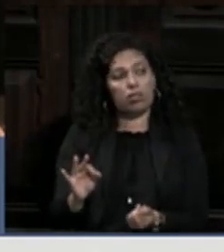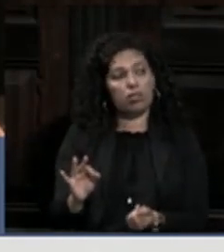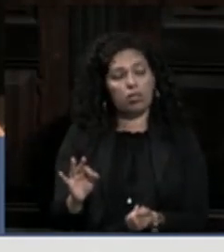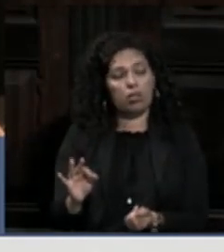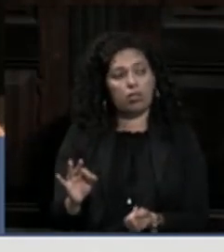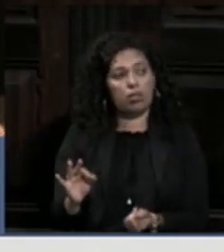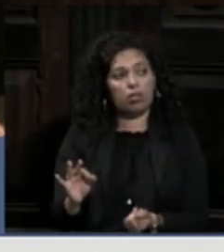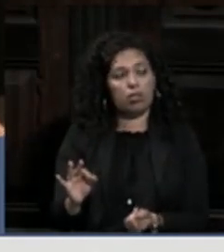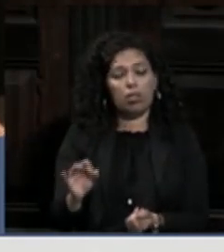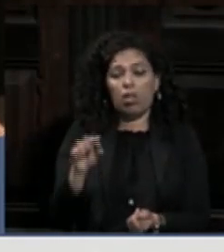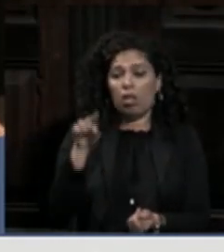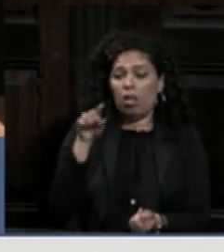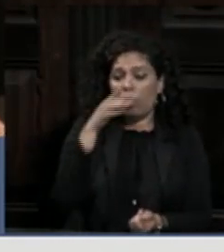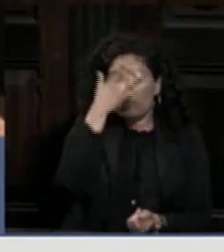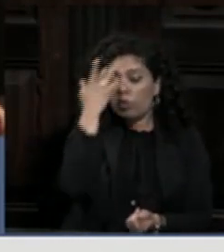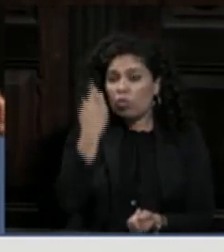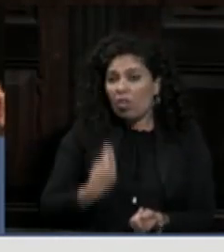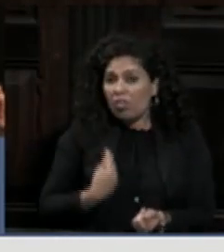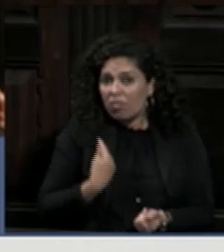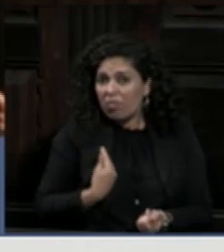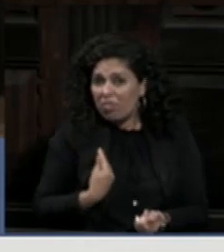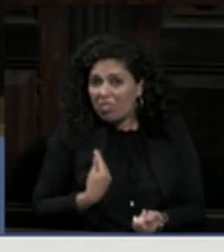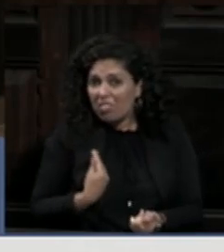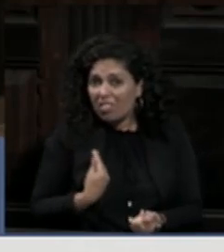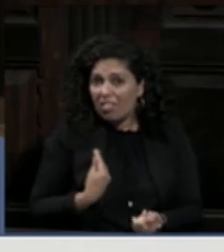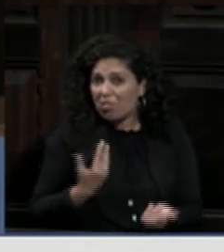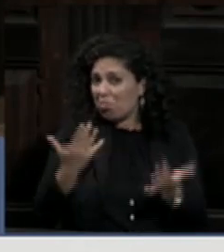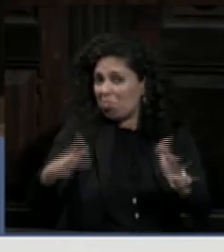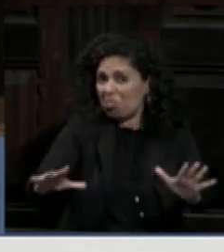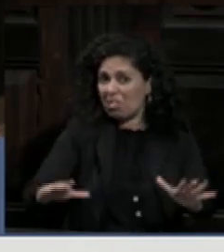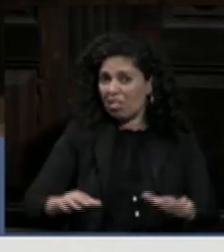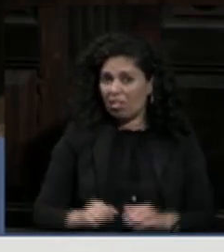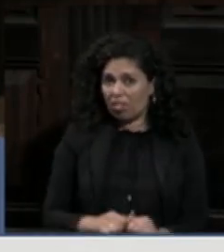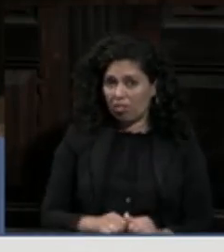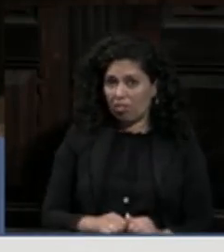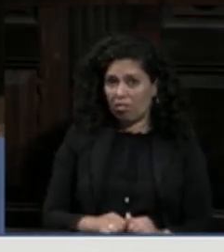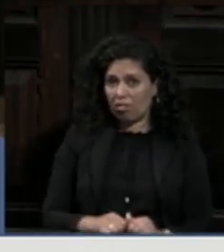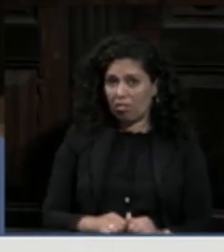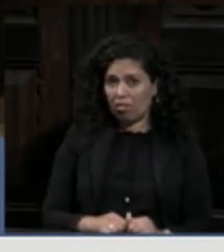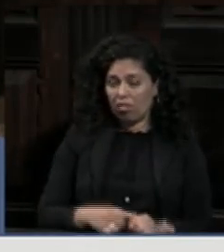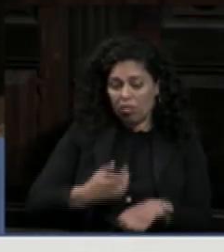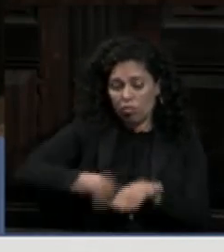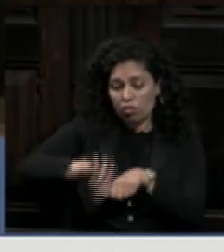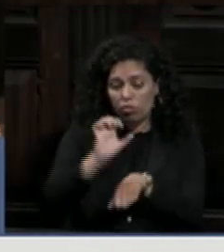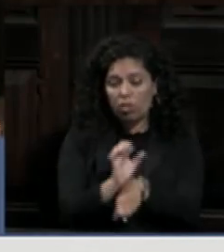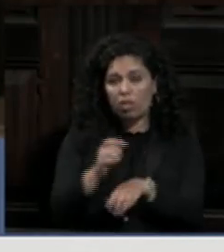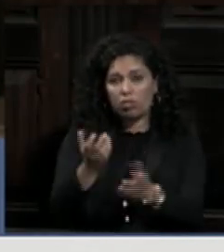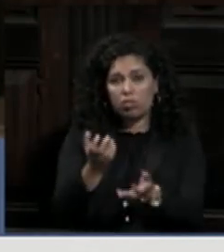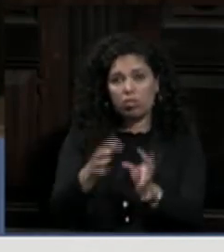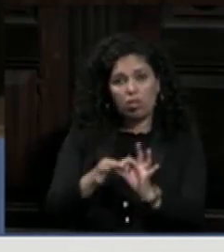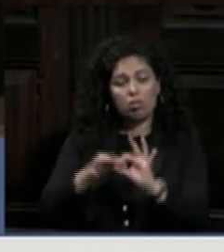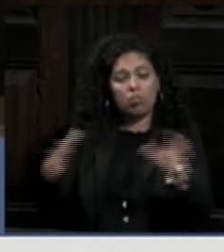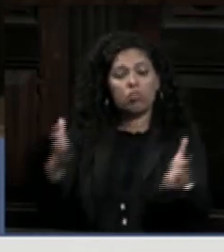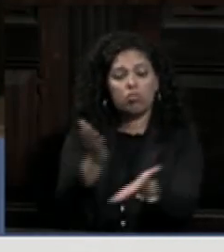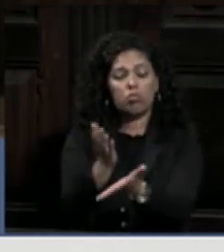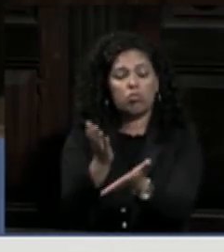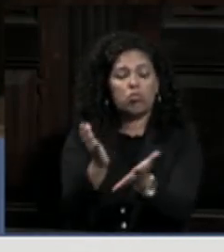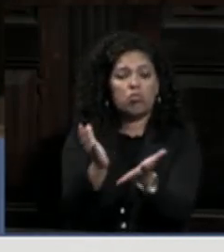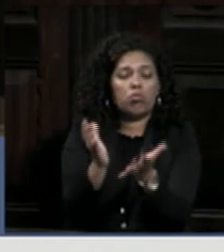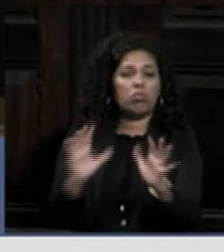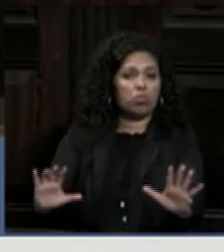não vive e nem quer viver no estado democrático de direito não queria